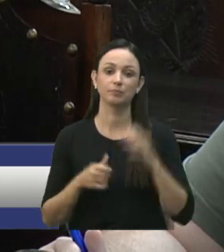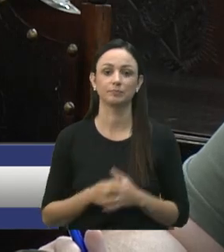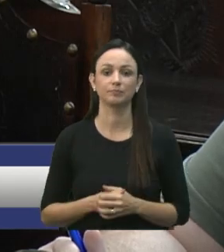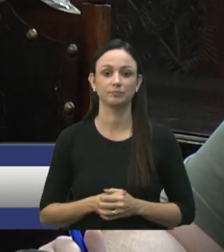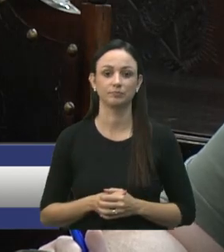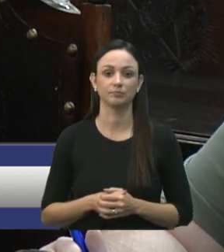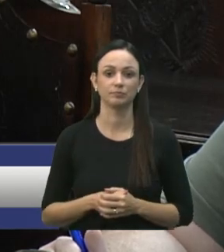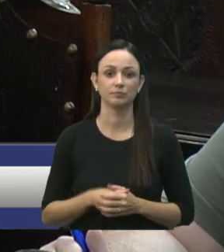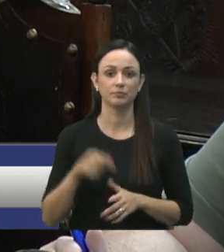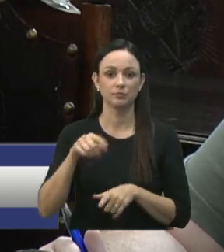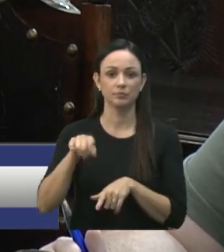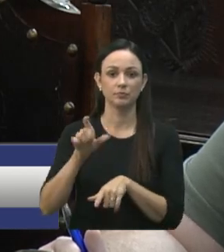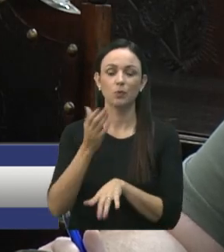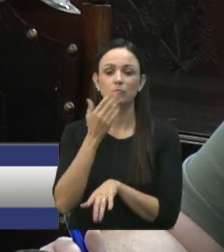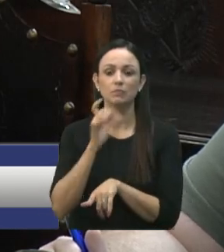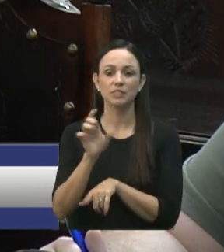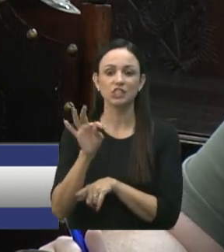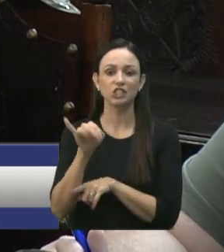e o ticket sai também desse valor?